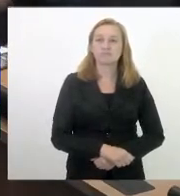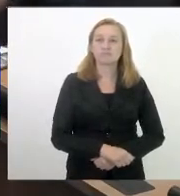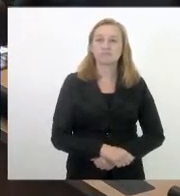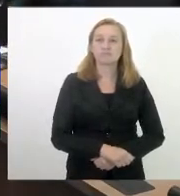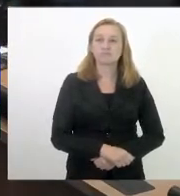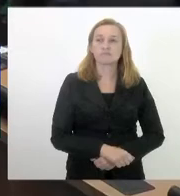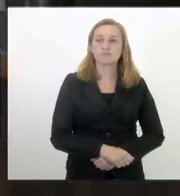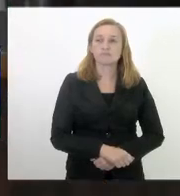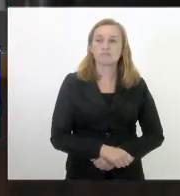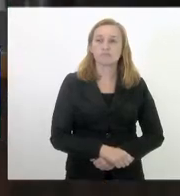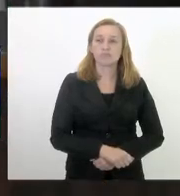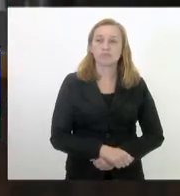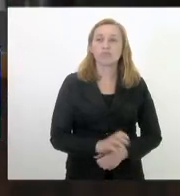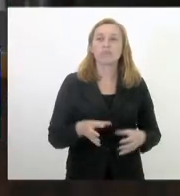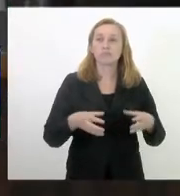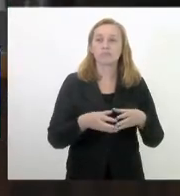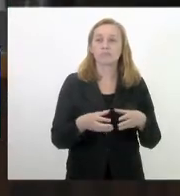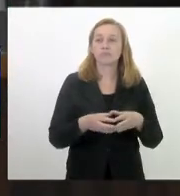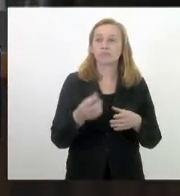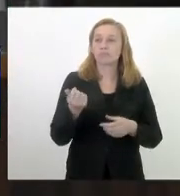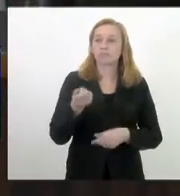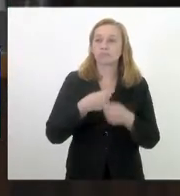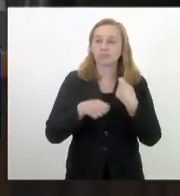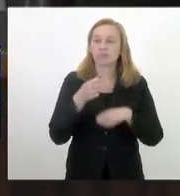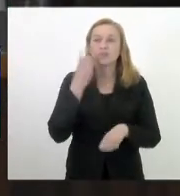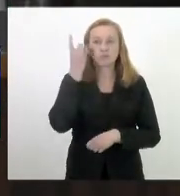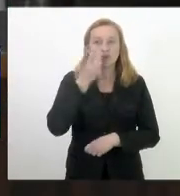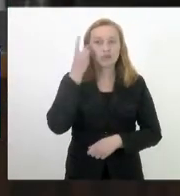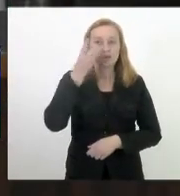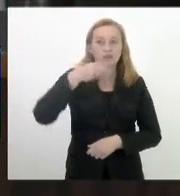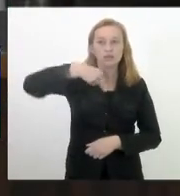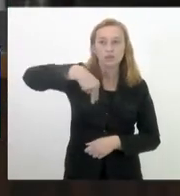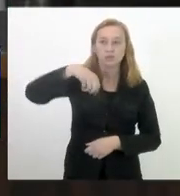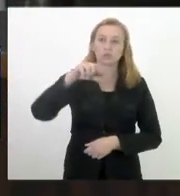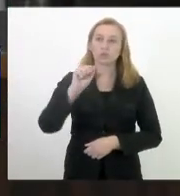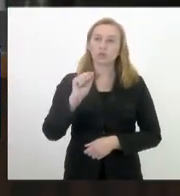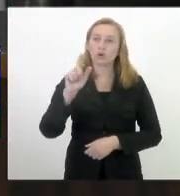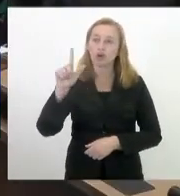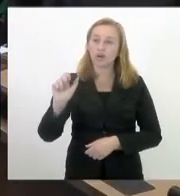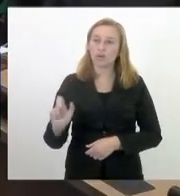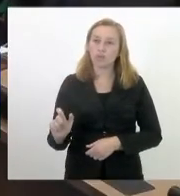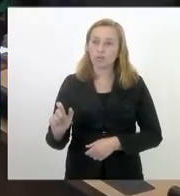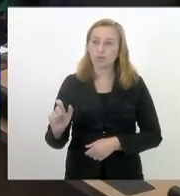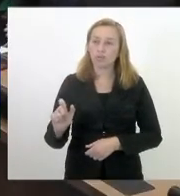Para emitir parecer pela Comissão de Economia, deputado Noel de Carvalho.